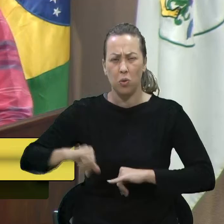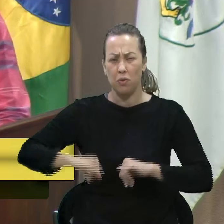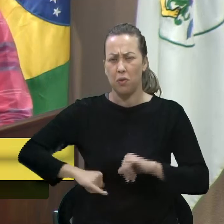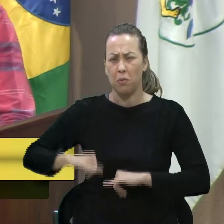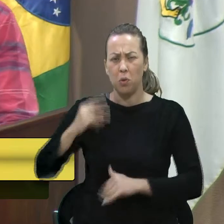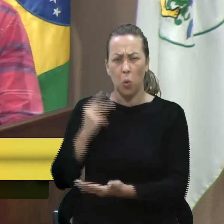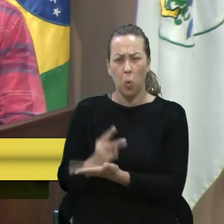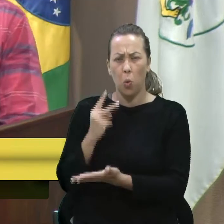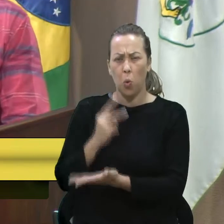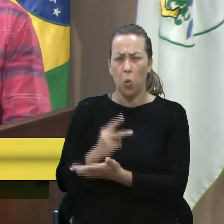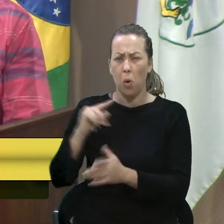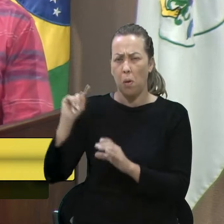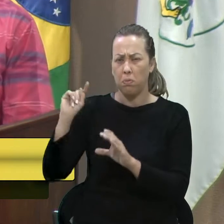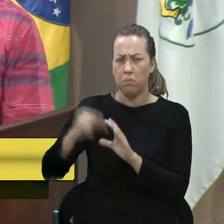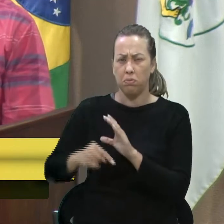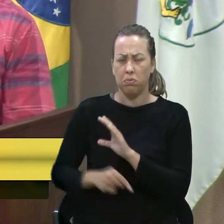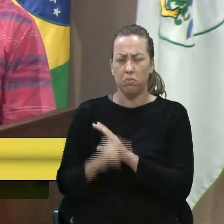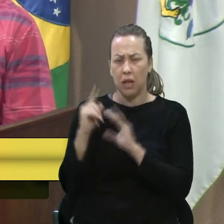e intenso.